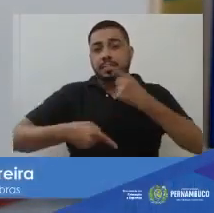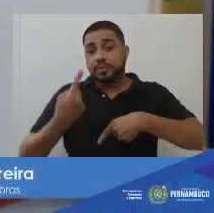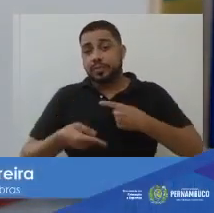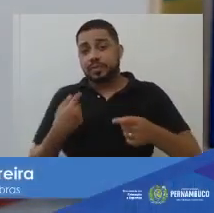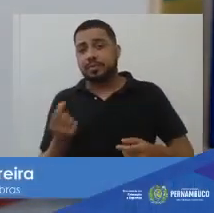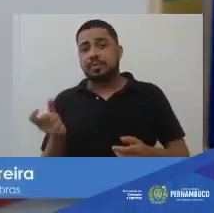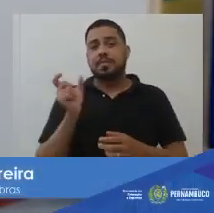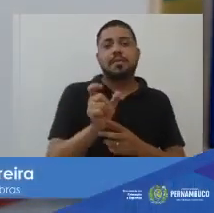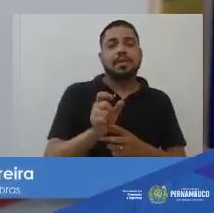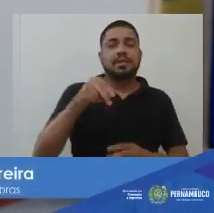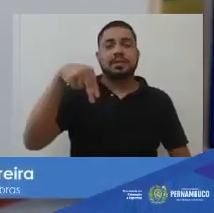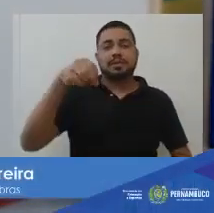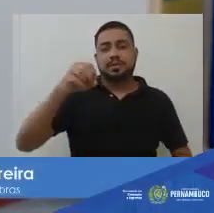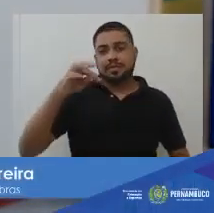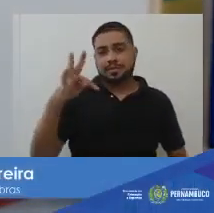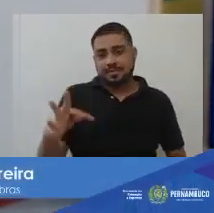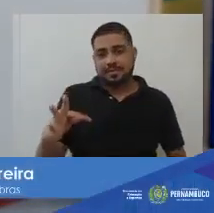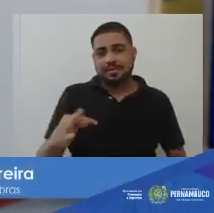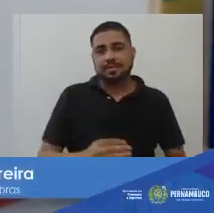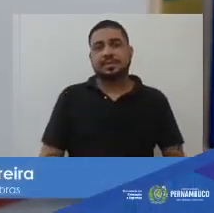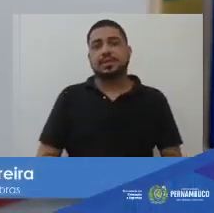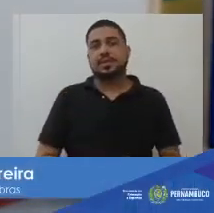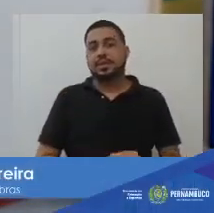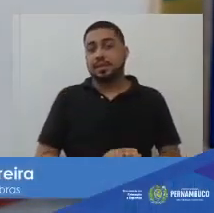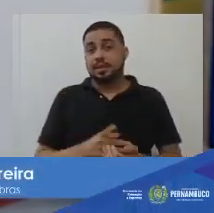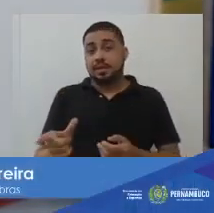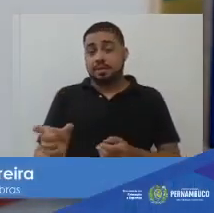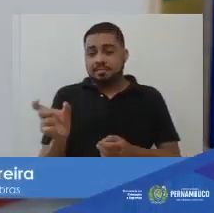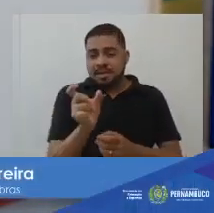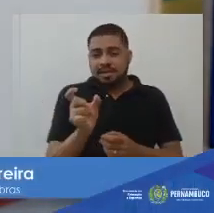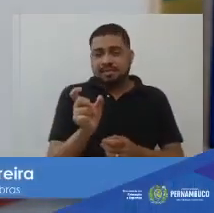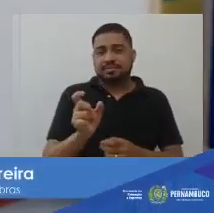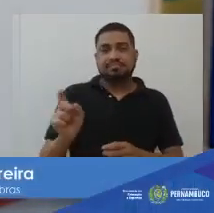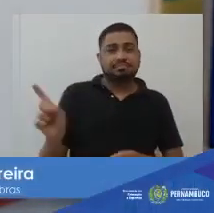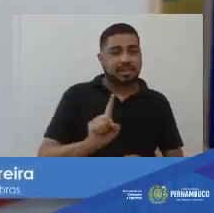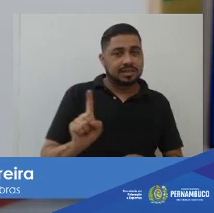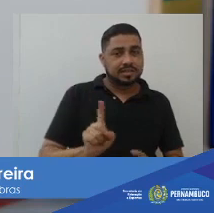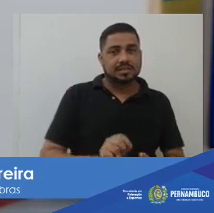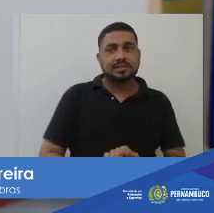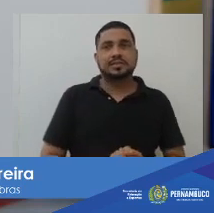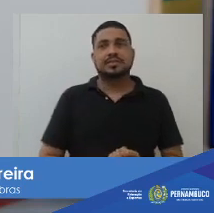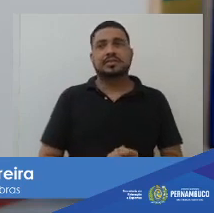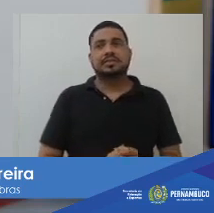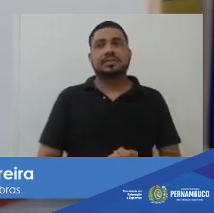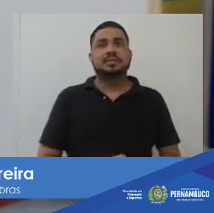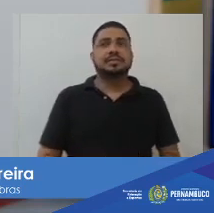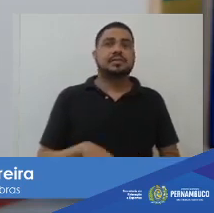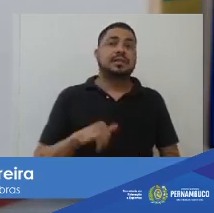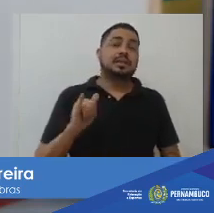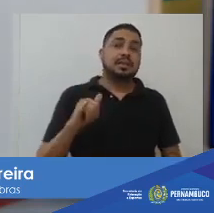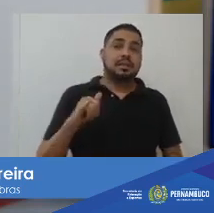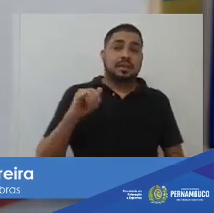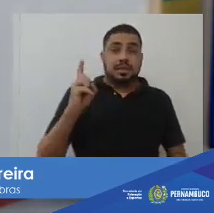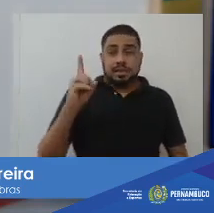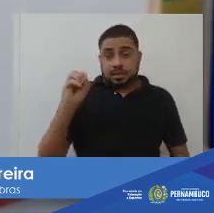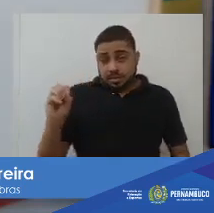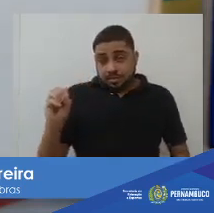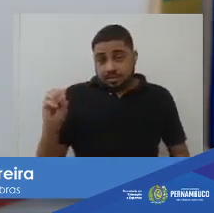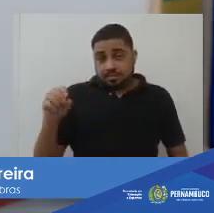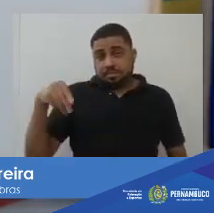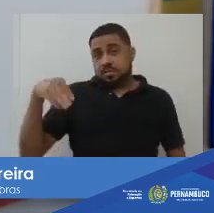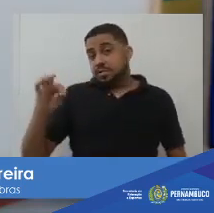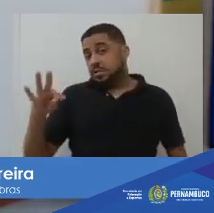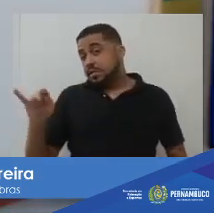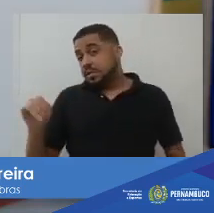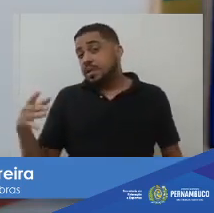coloco not, que é a partícula negativa. Beleza? Então, ó, I do not. Beleza, já neguei. Agora eu